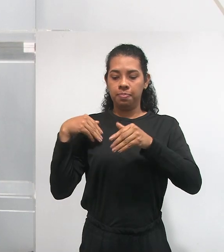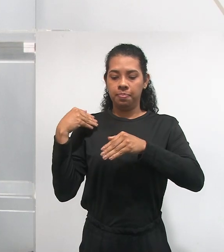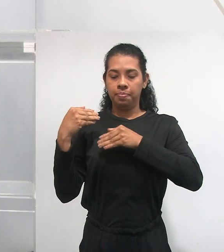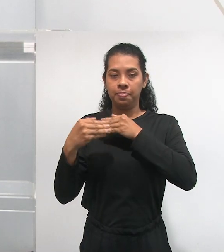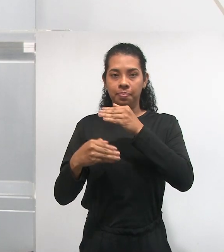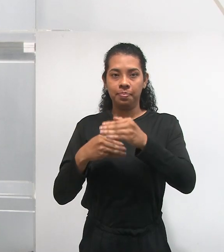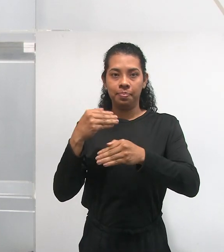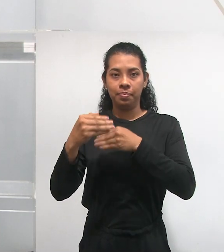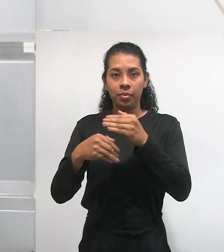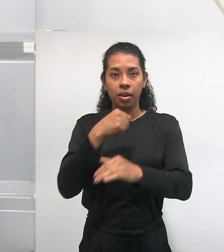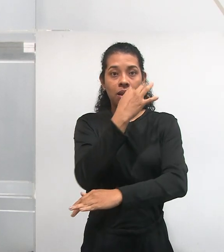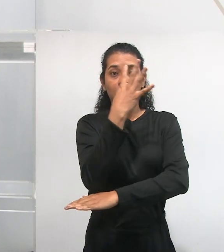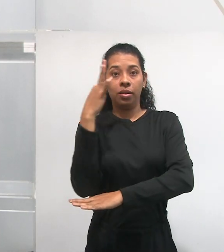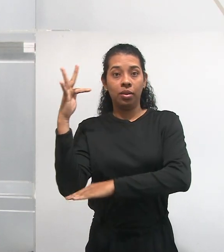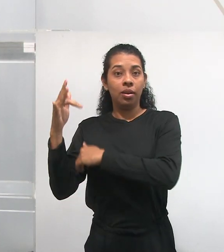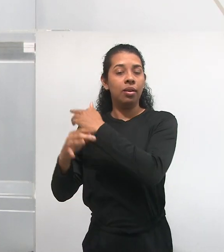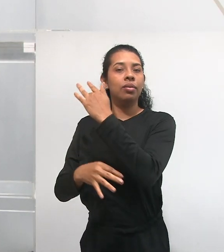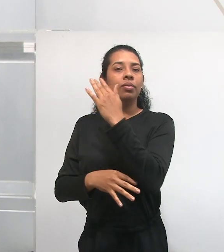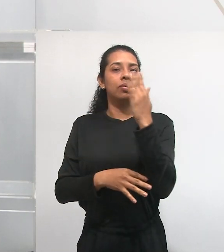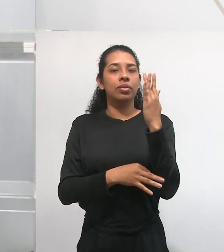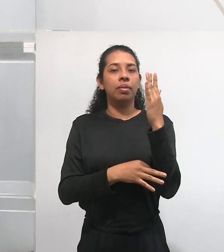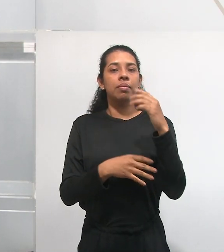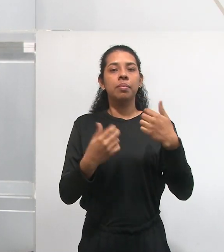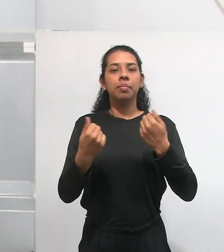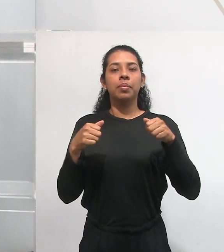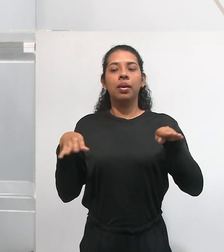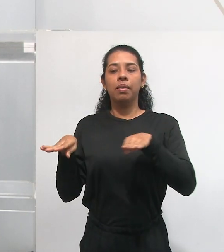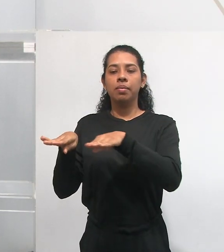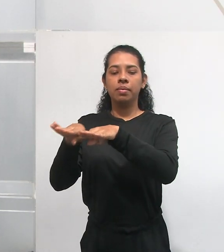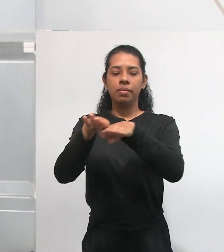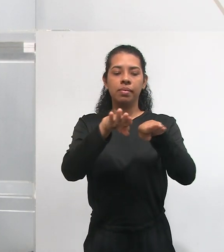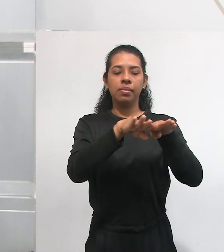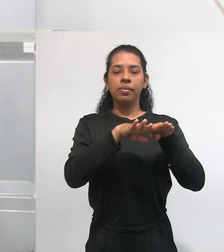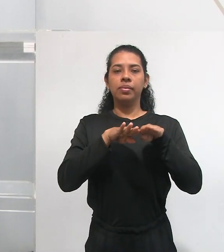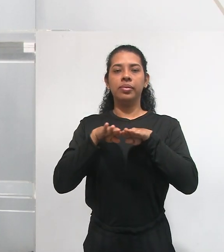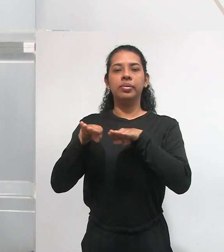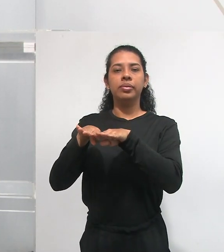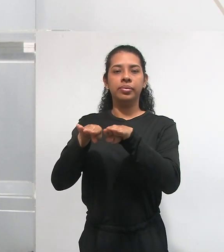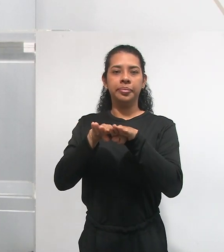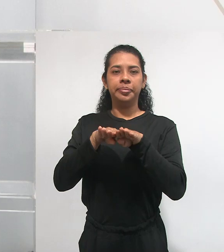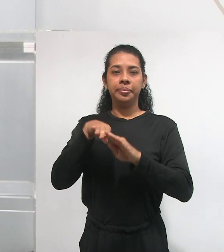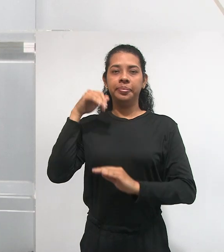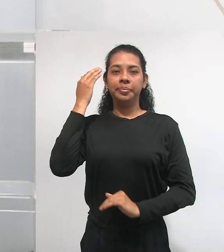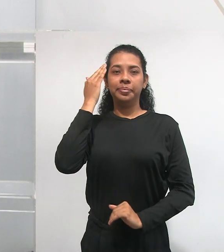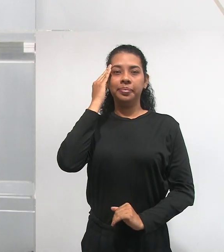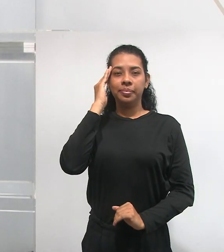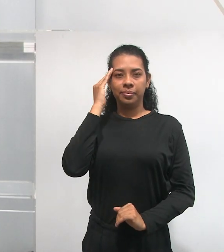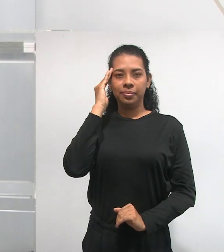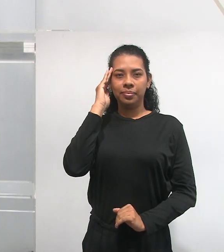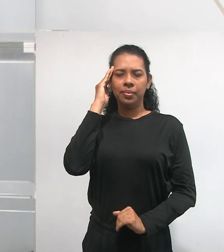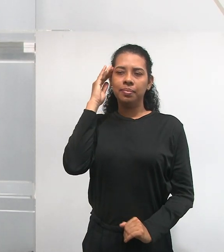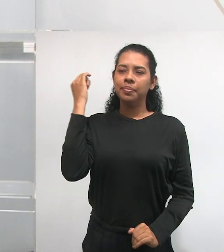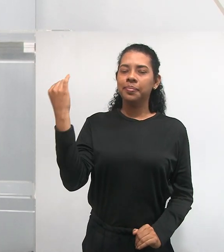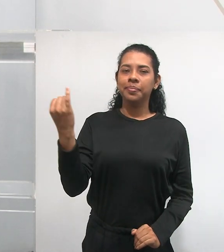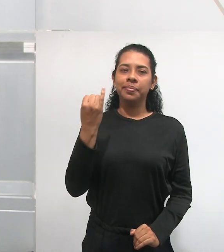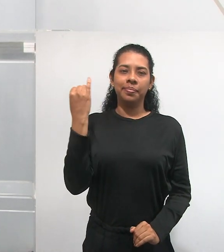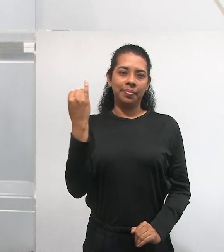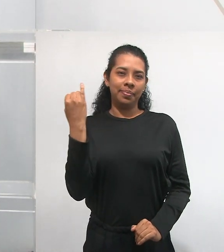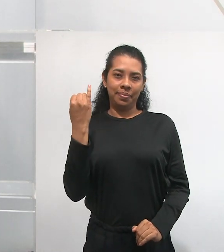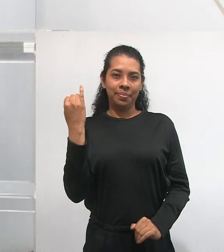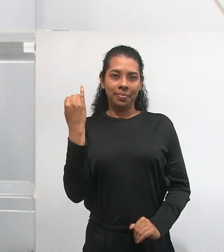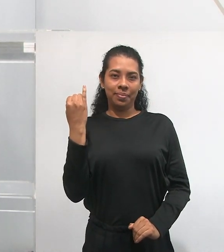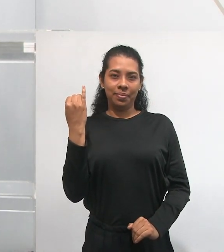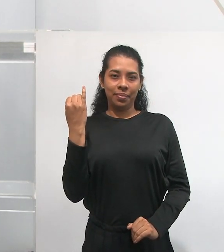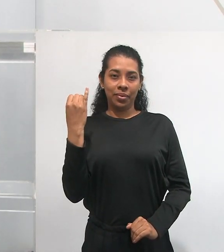meio ambiente comece a entrar em equilíbrio, que as pessoas comecem a entender a importância desse equilíbrio para a